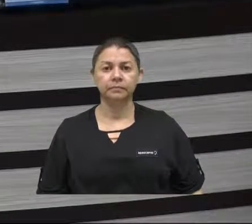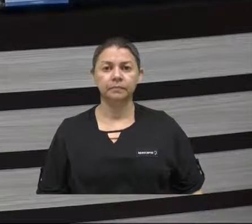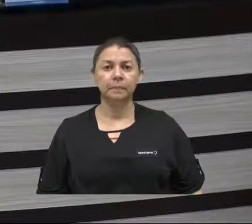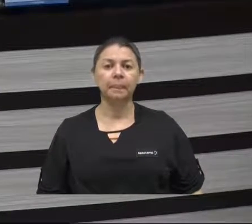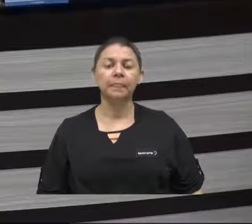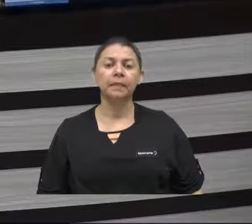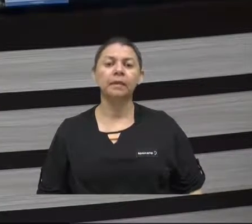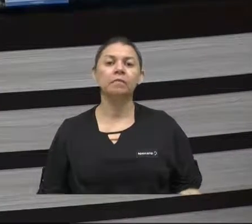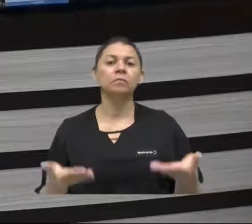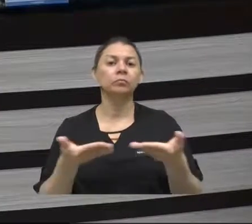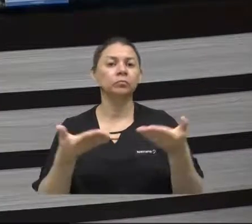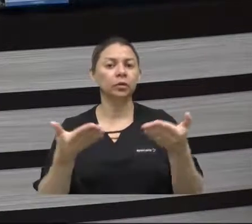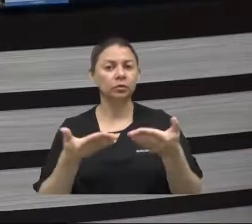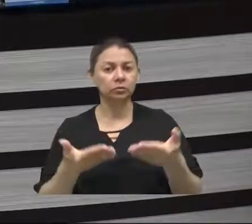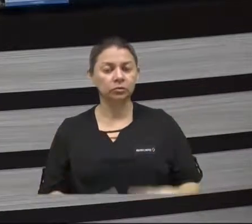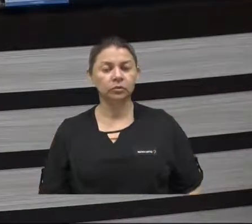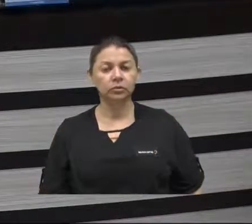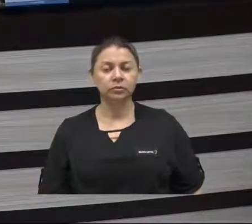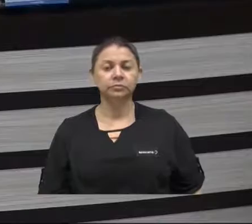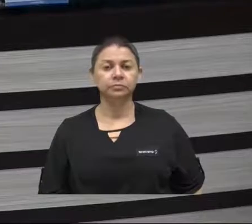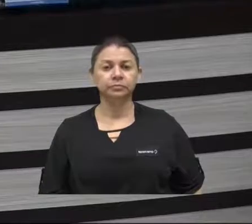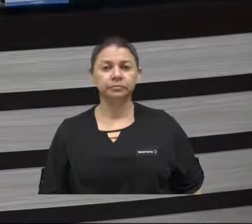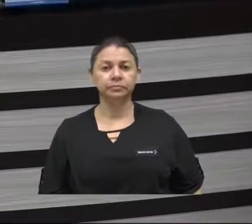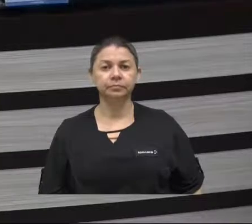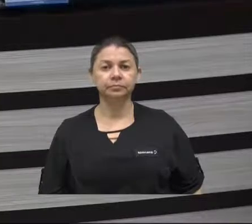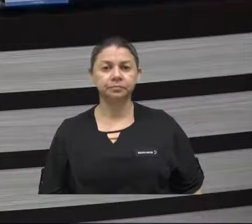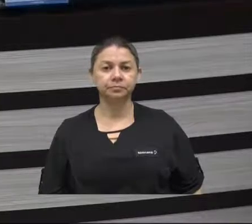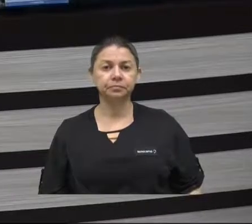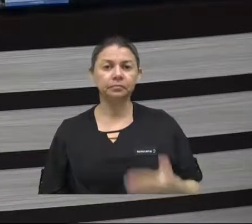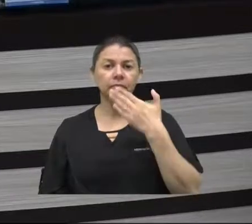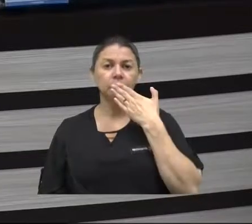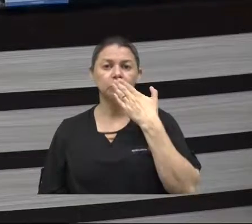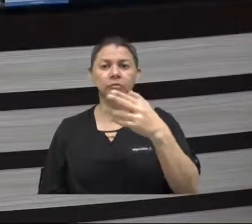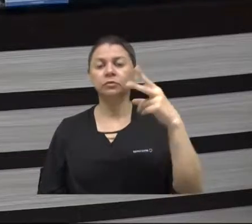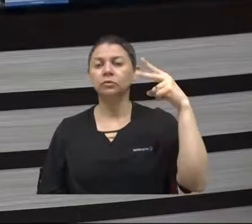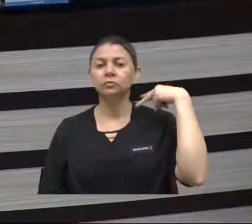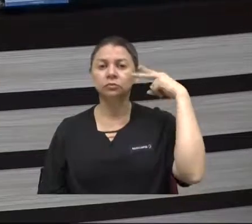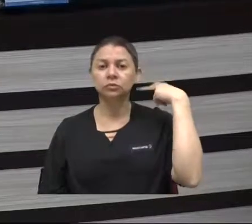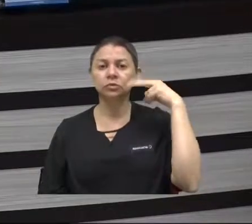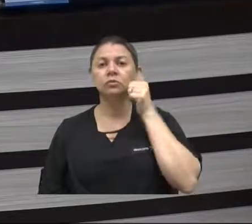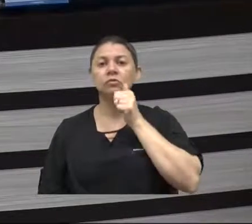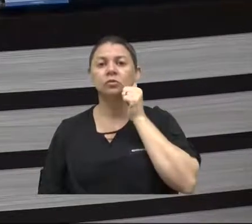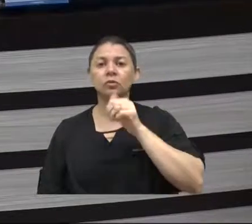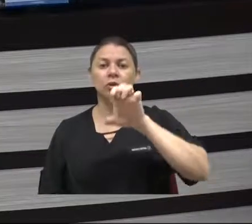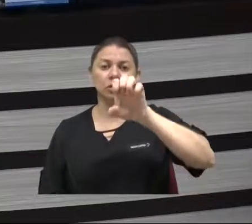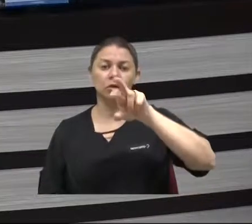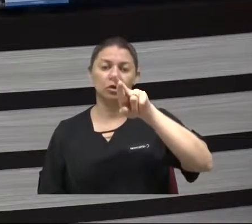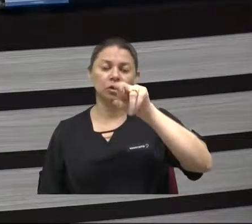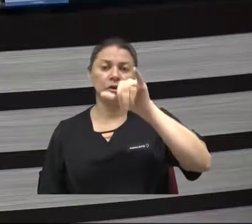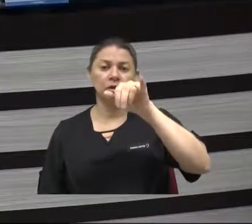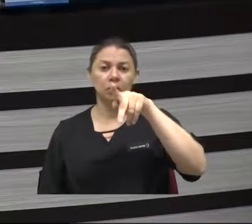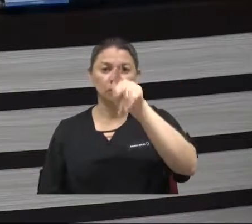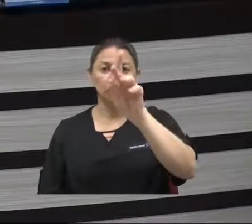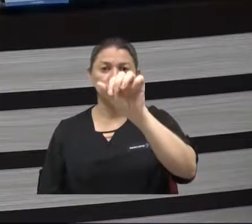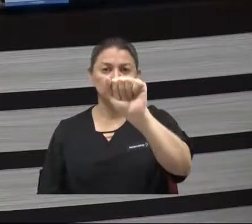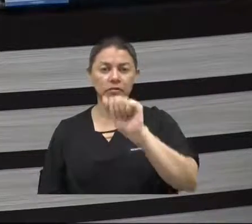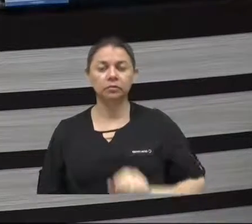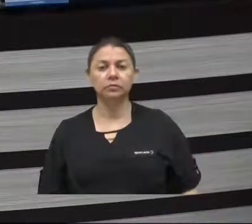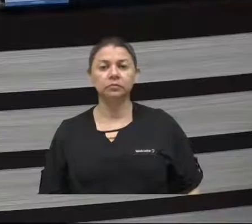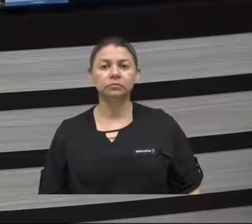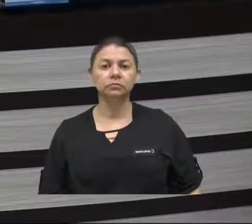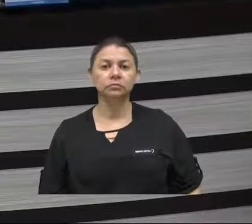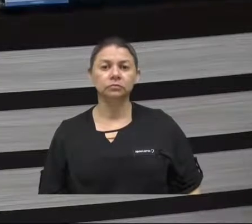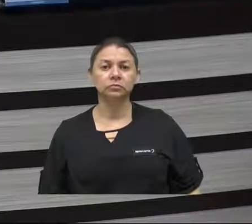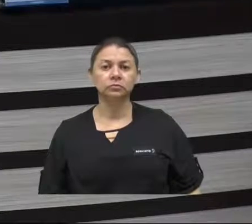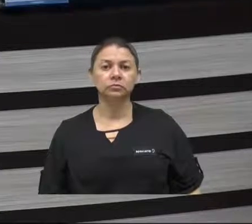essa presidência solicita a primeira secretária, vereadora Érica Tanque, que proceda a chamada dos senhores